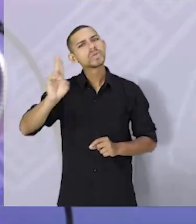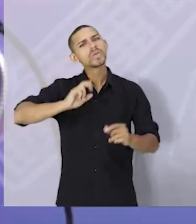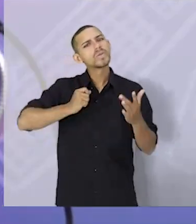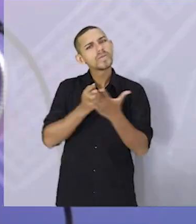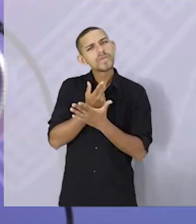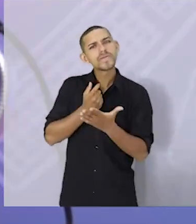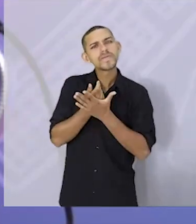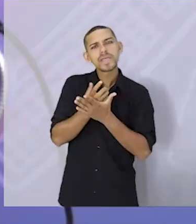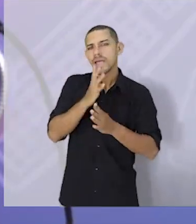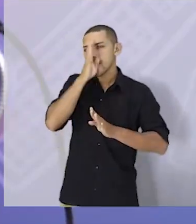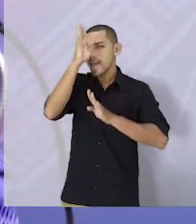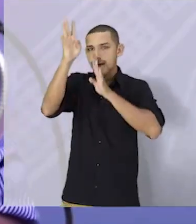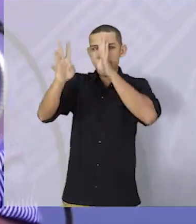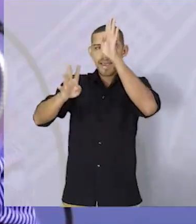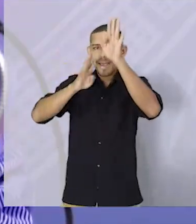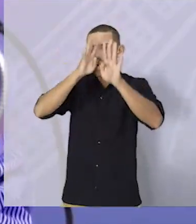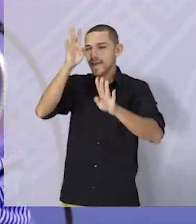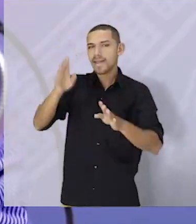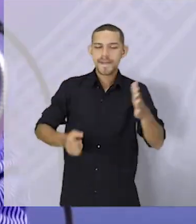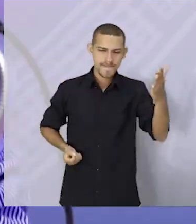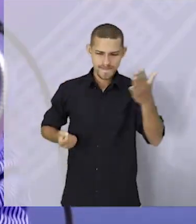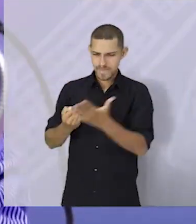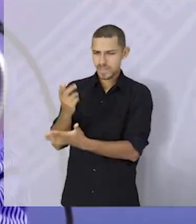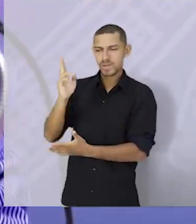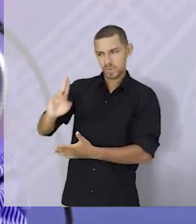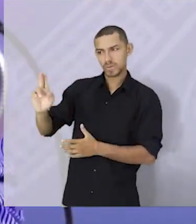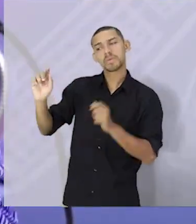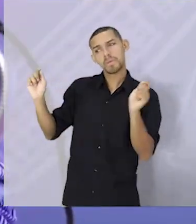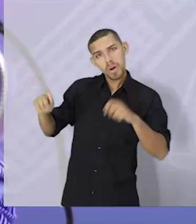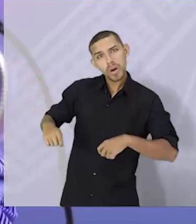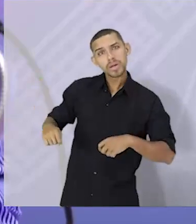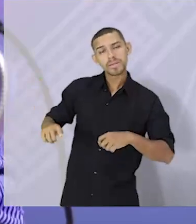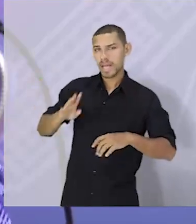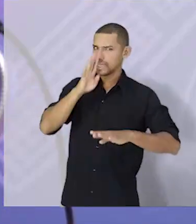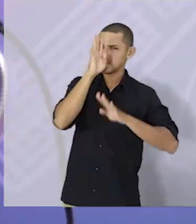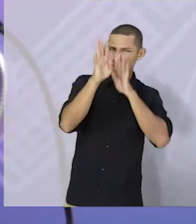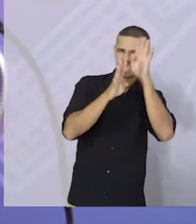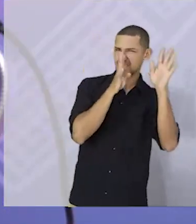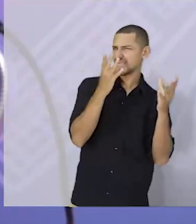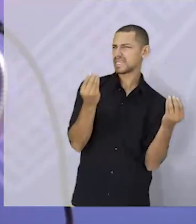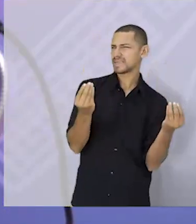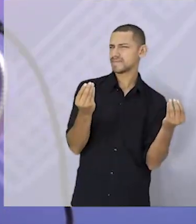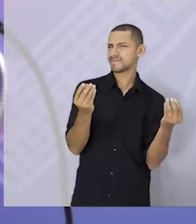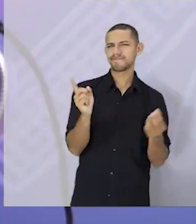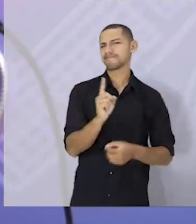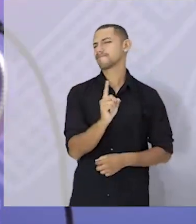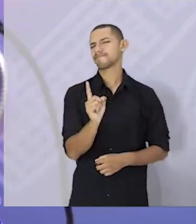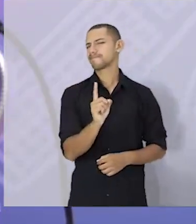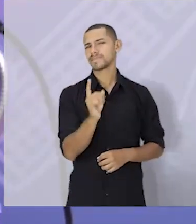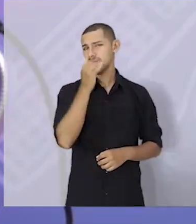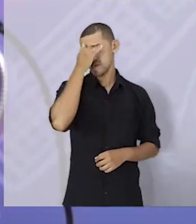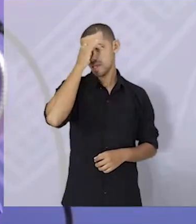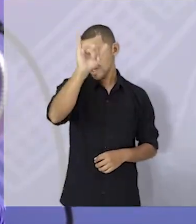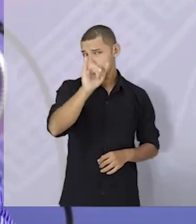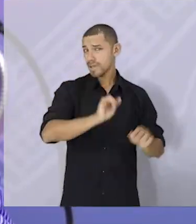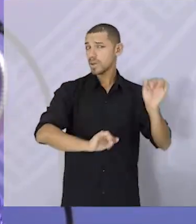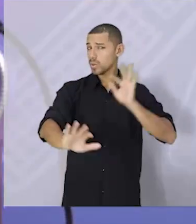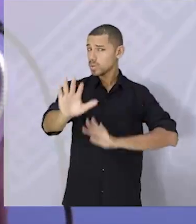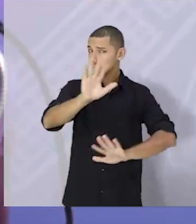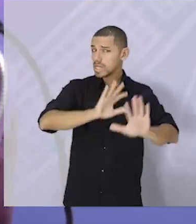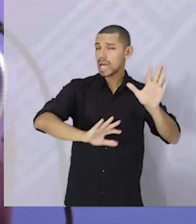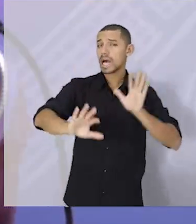forma exagerada. Consumir, você tem que consumir. Agora, de forma exagerada, é que você também